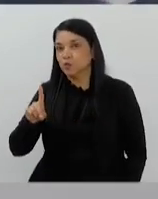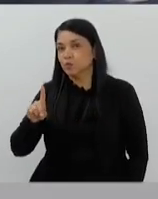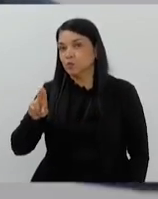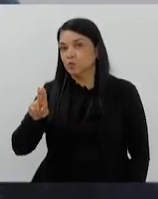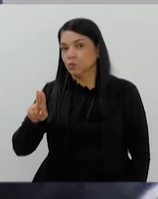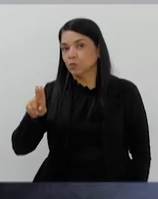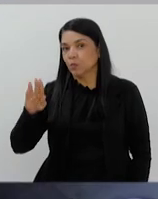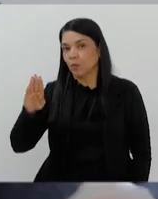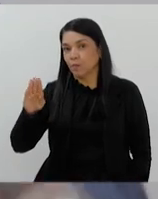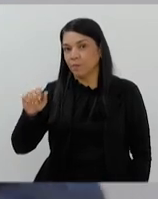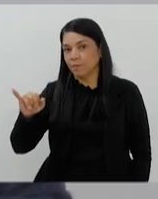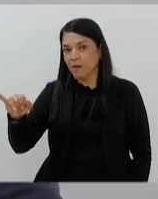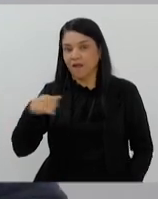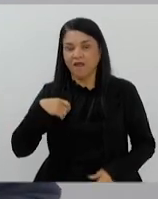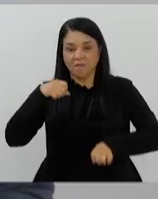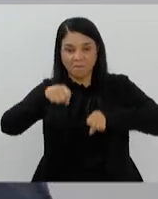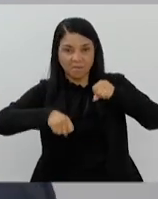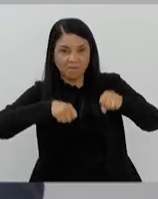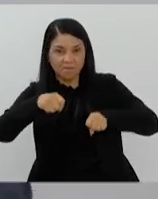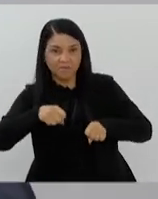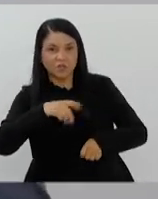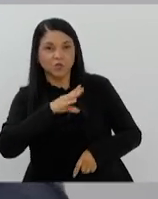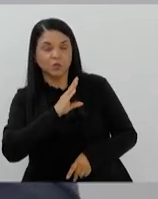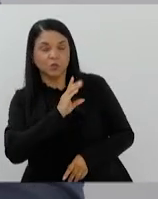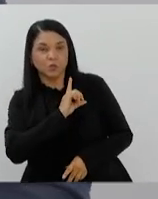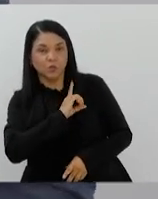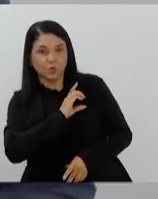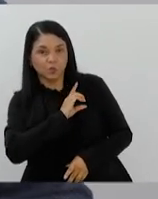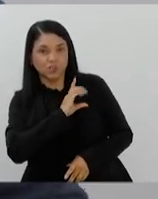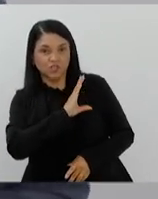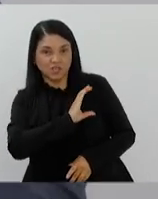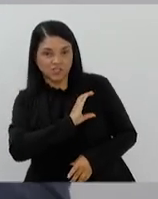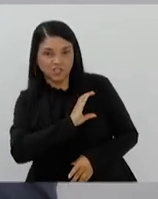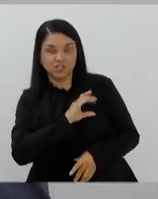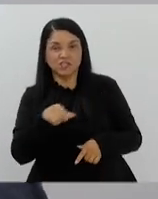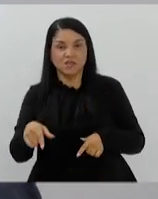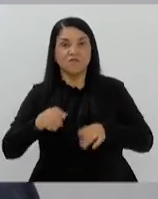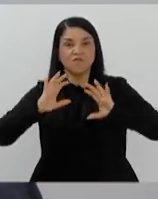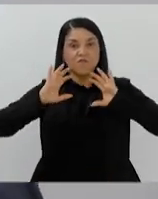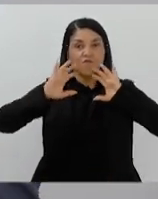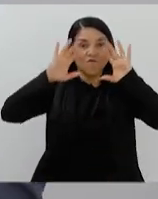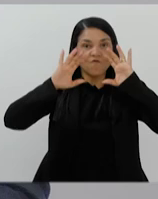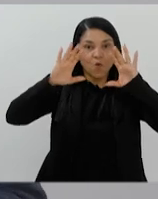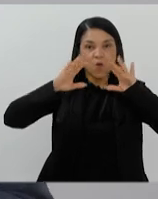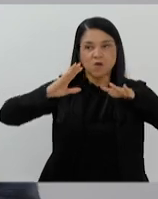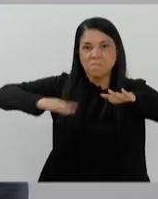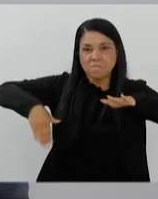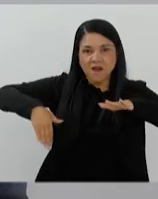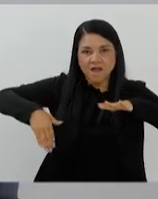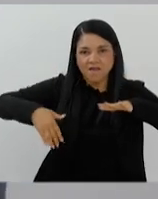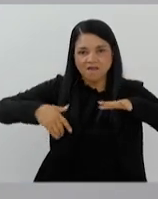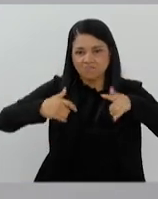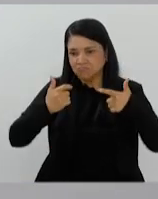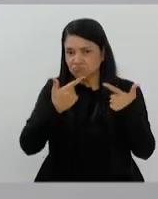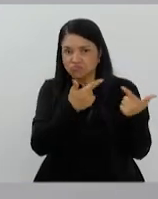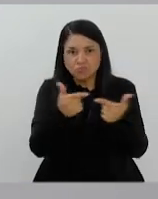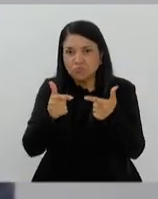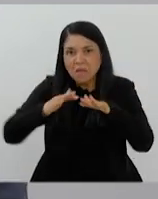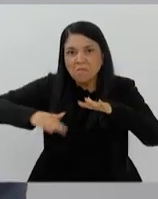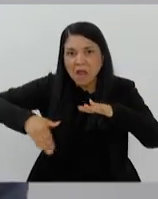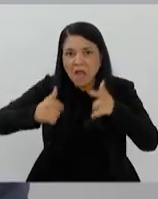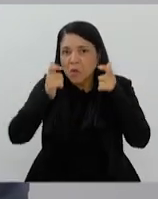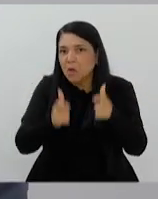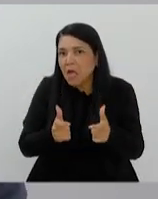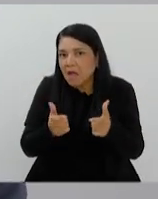naa em cias festival de V de praia lugarem praia tem eu considero um escacho com